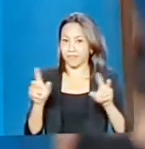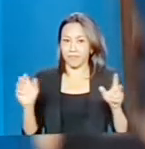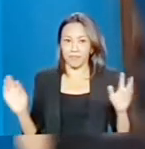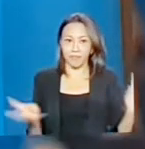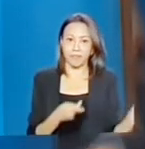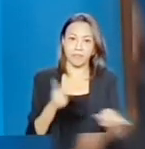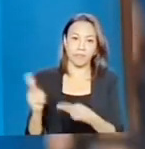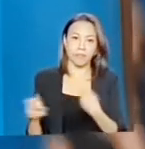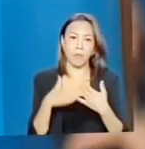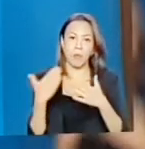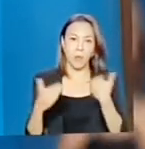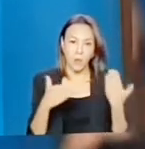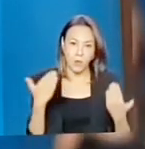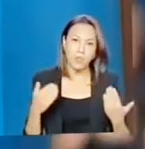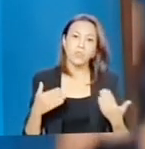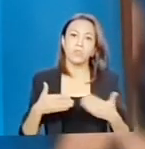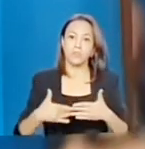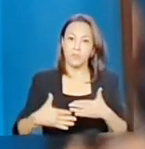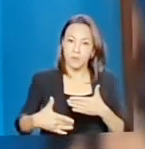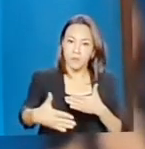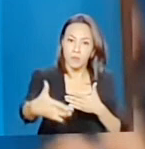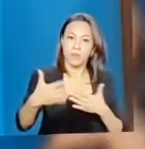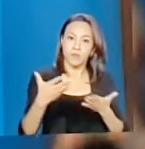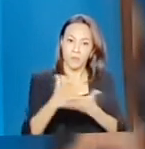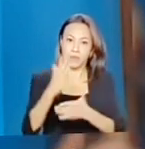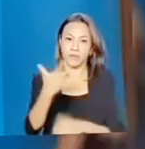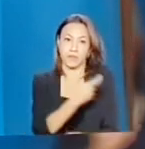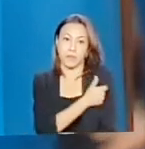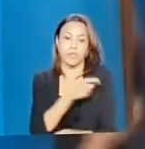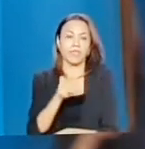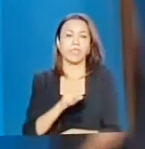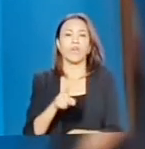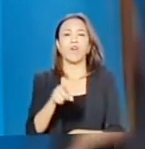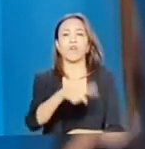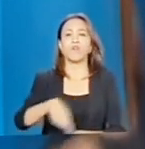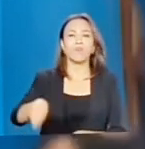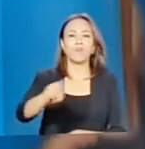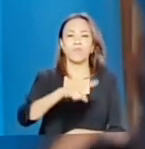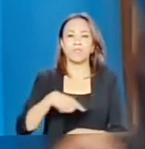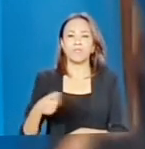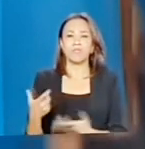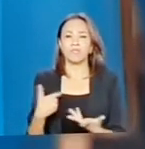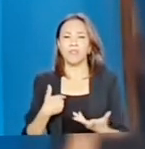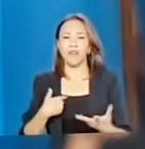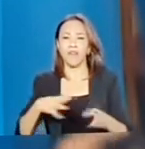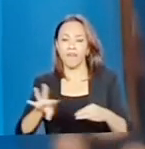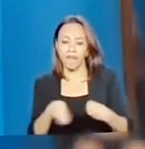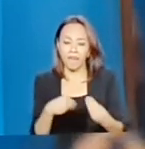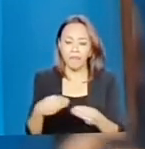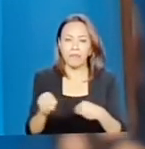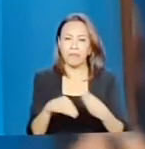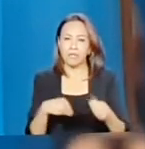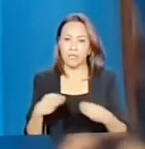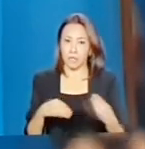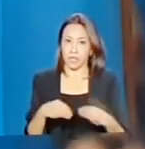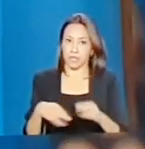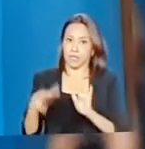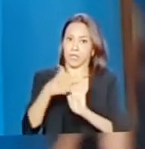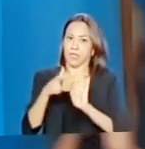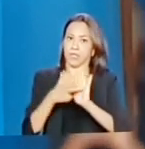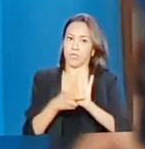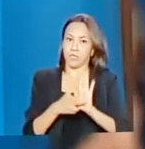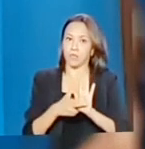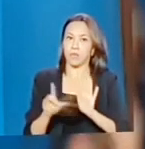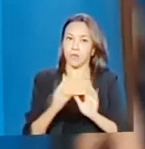seja um motivo de relaxamento para as medidas de proteção individual e coletivas ora em